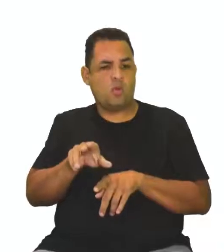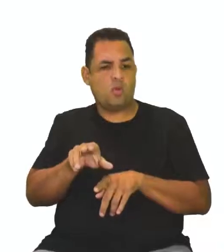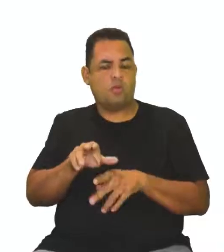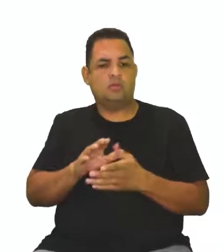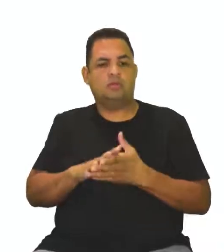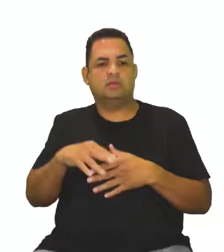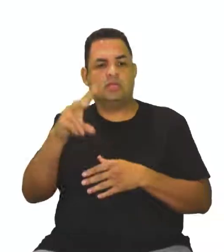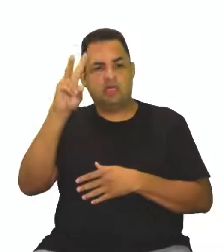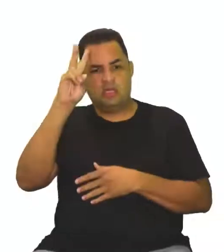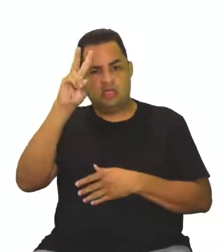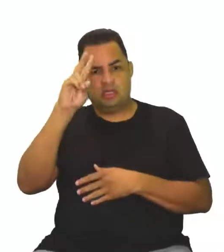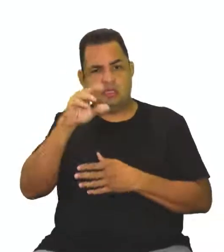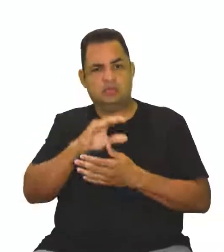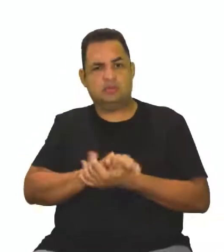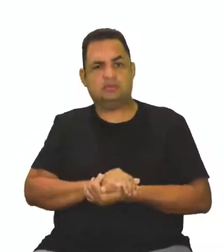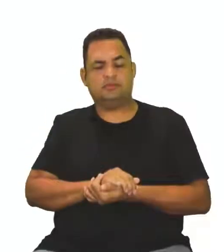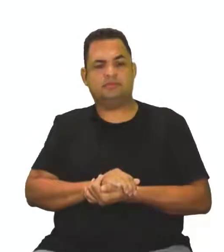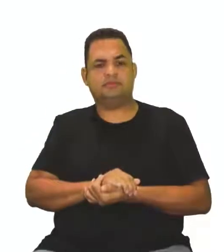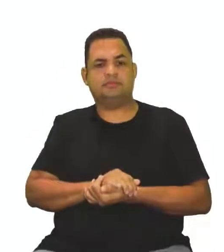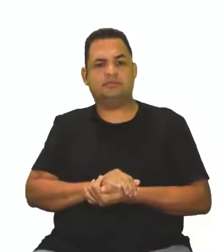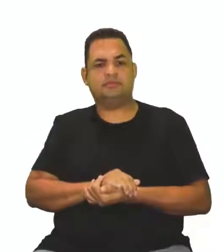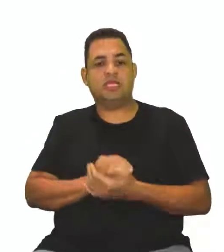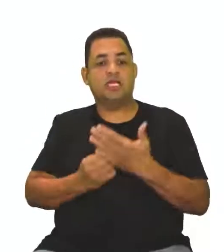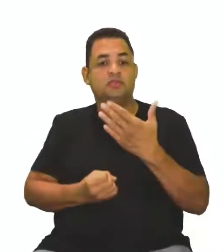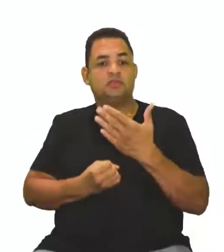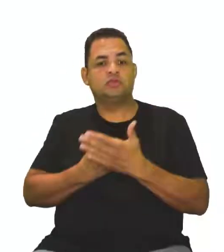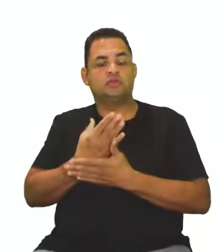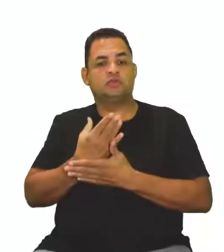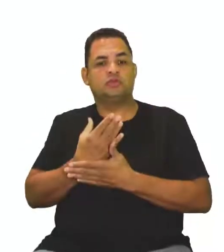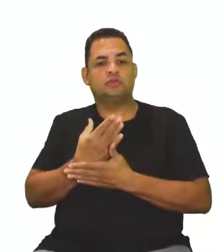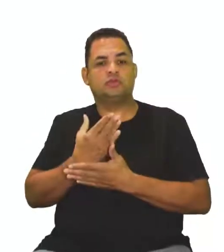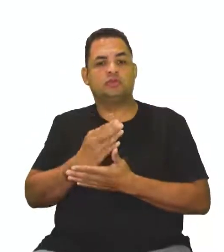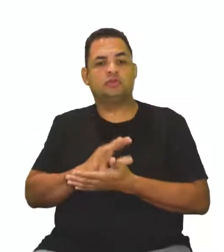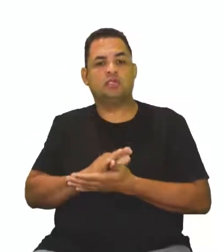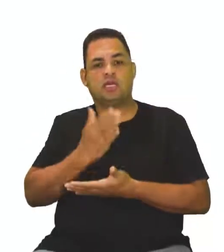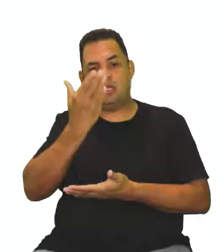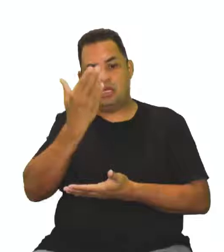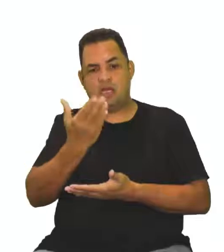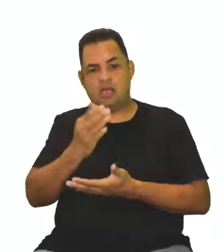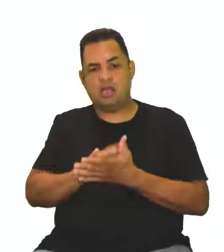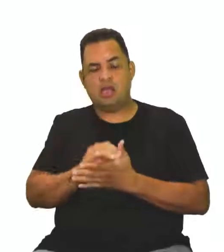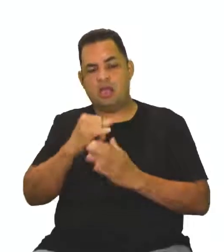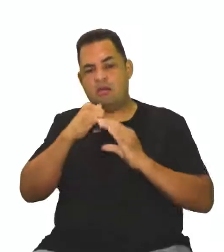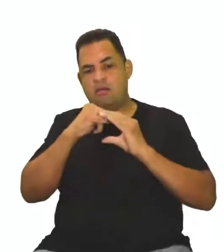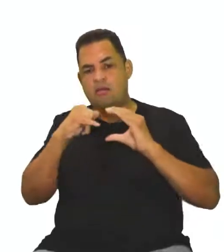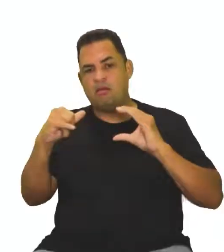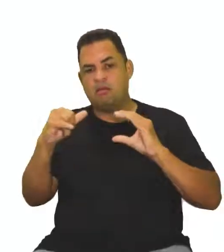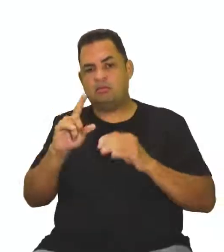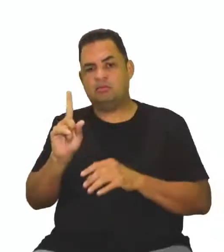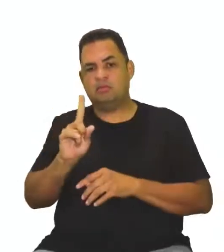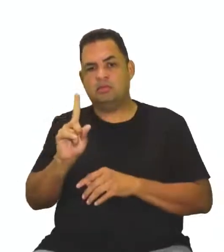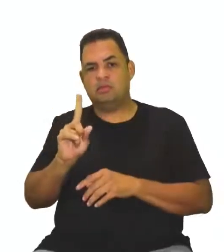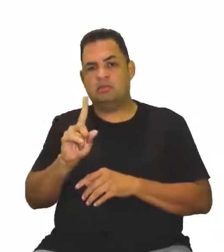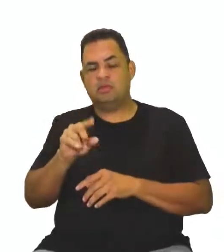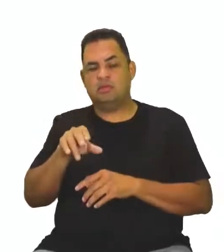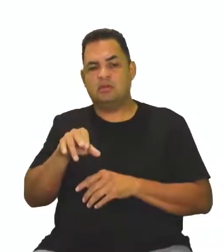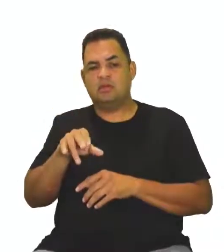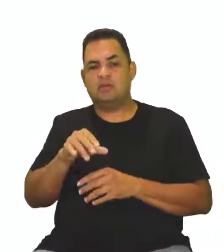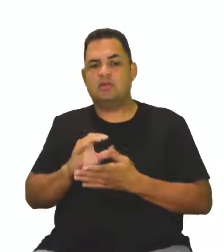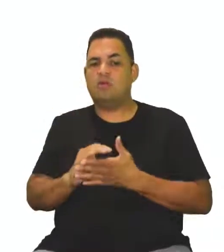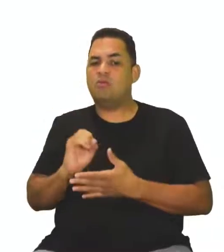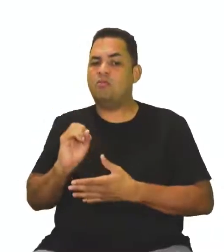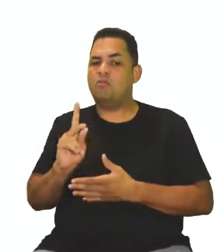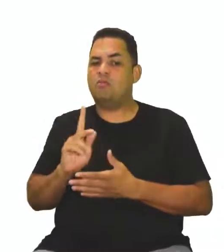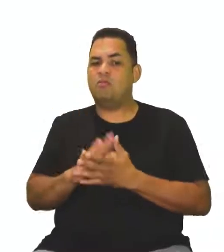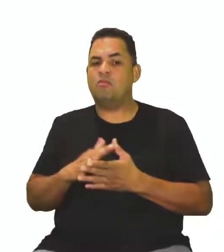que esse cara aqui veio de uma associação em paralelo. A corrente aqui não é igual para os dois,